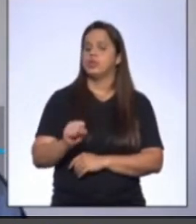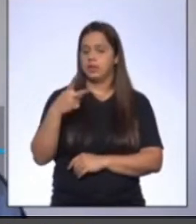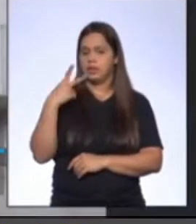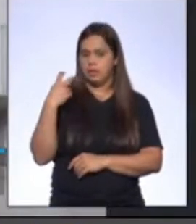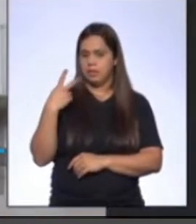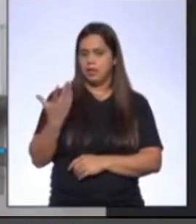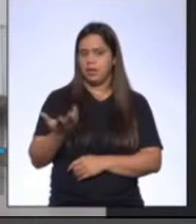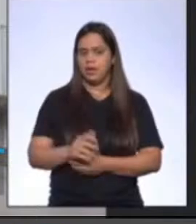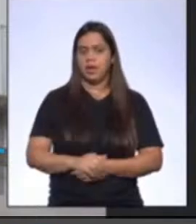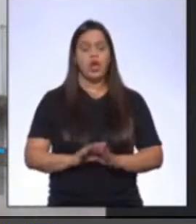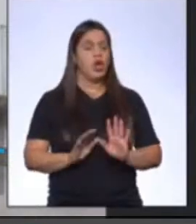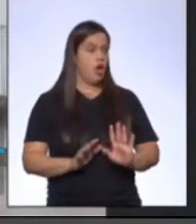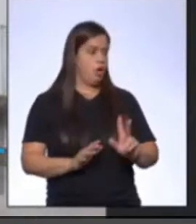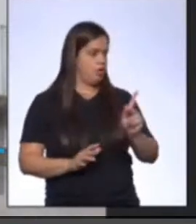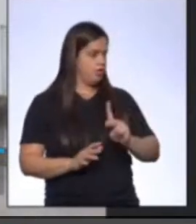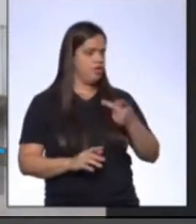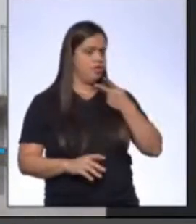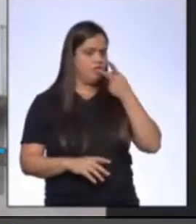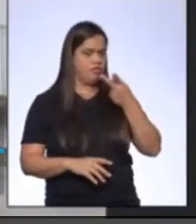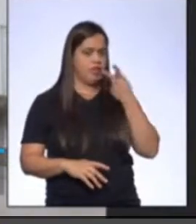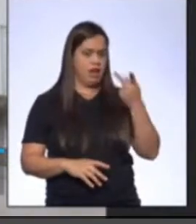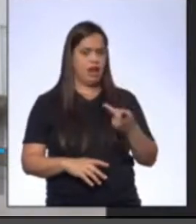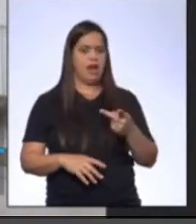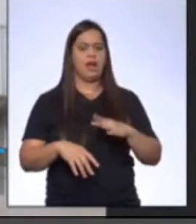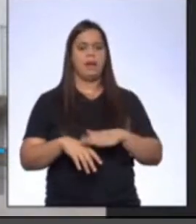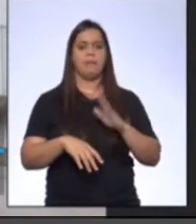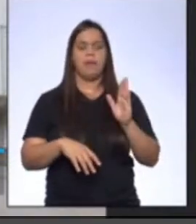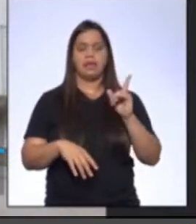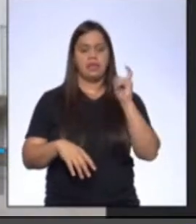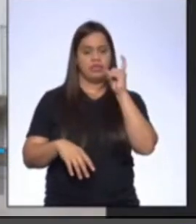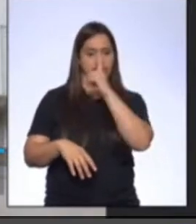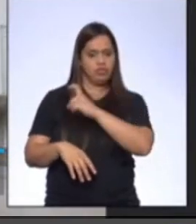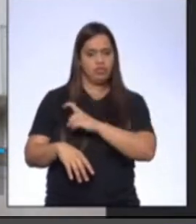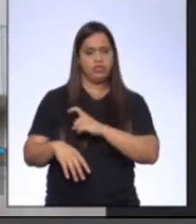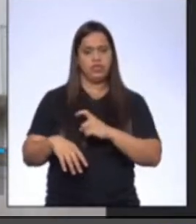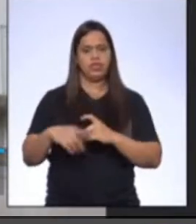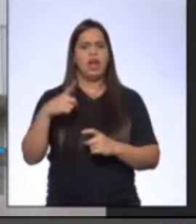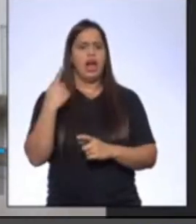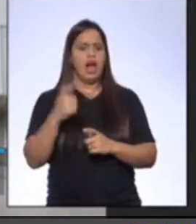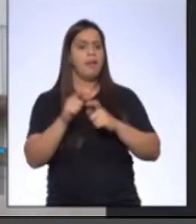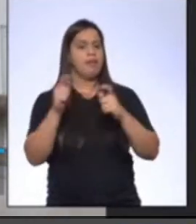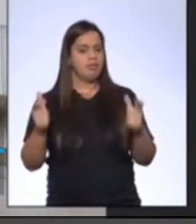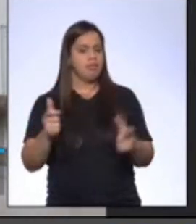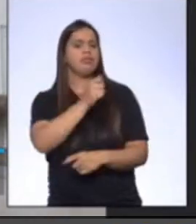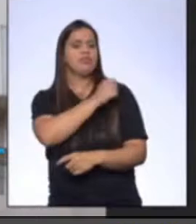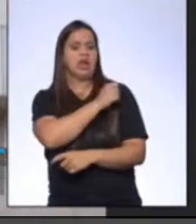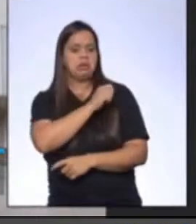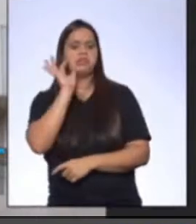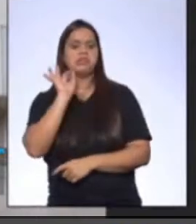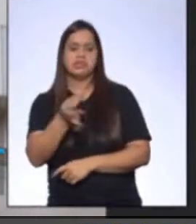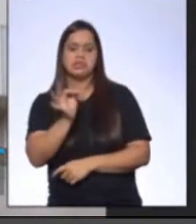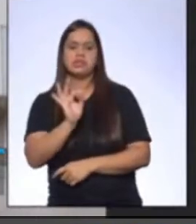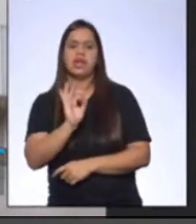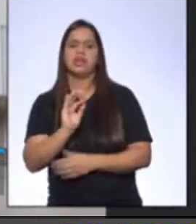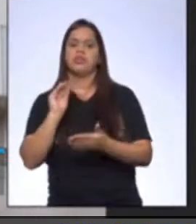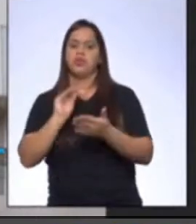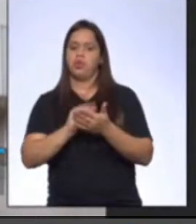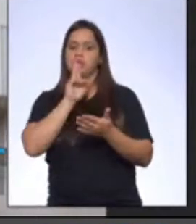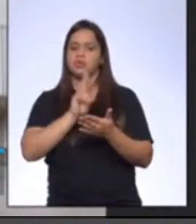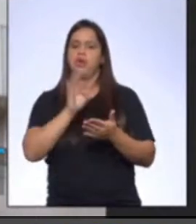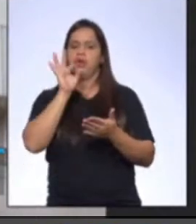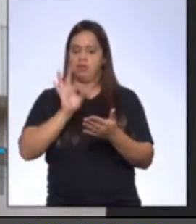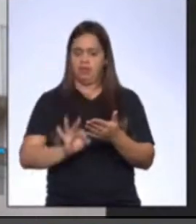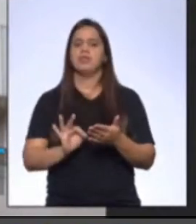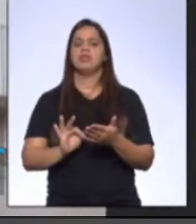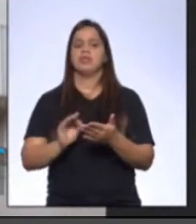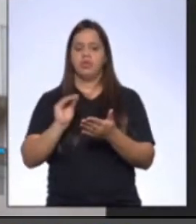Professor, apesar de o senhor falar assim que um pouco mais difícil, a grande maioria acertou e colocaram a resposta certa, colocaram